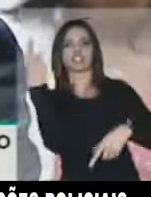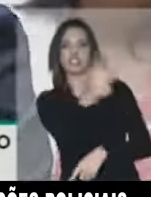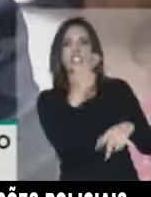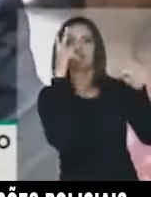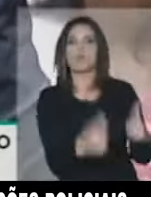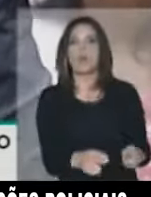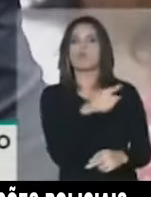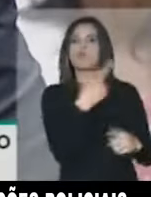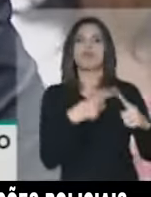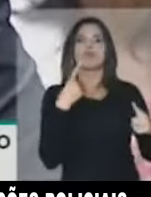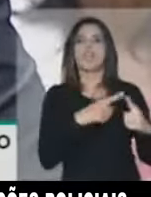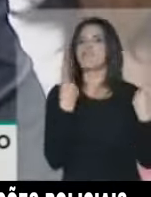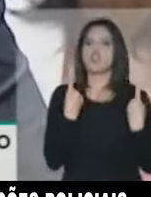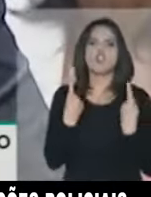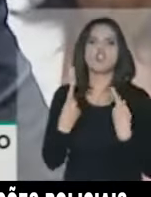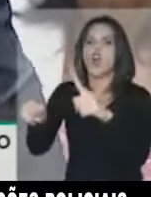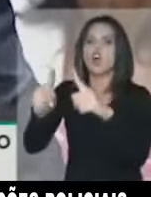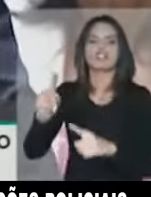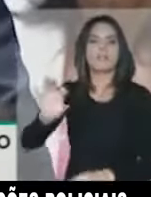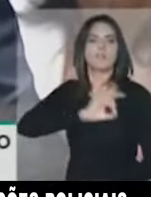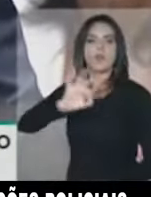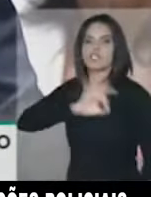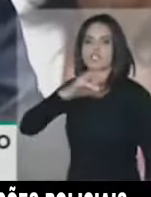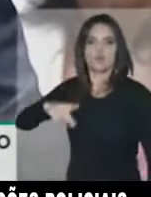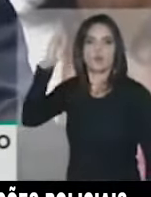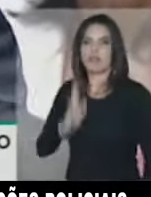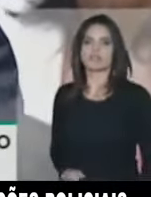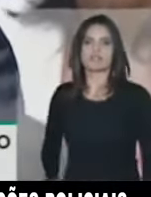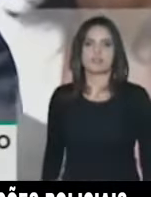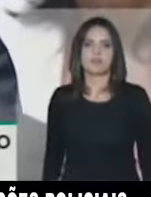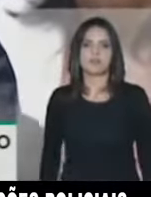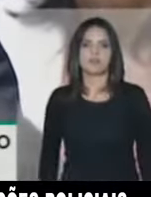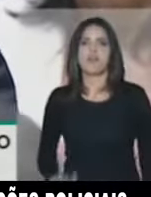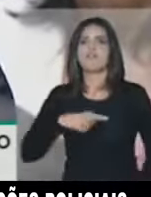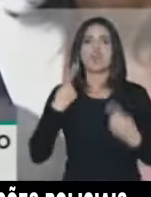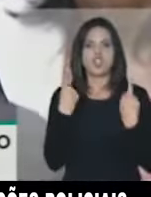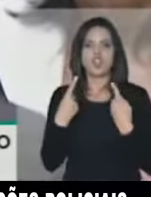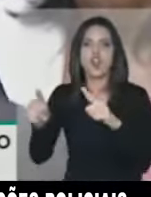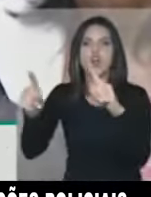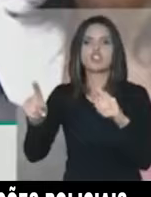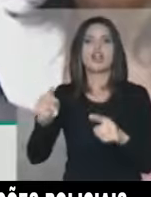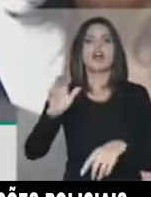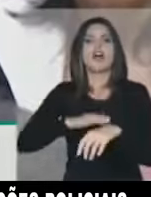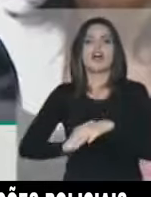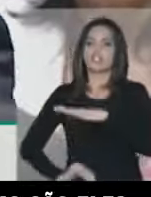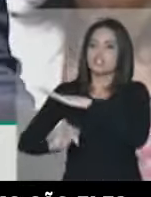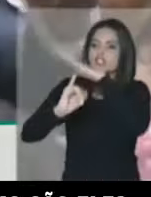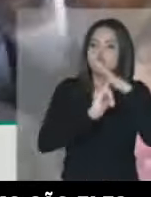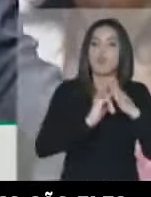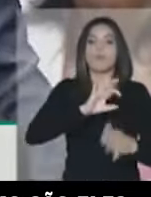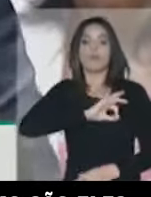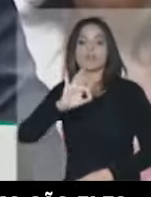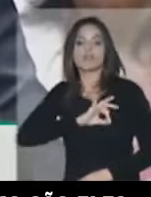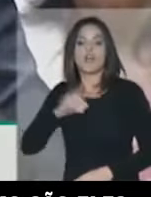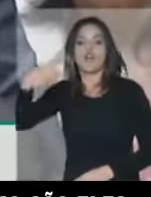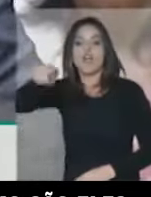uma afronta contra as instituições policiais. Uma afronta contra as instituições policiais. Eles